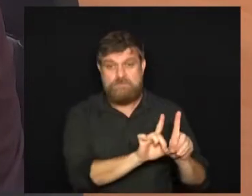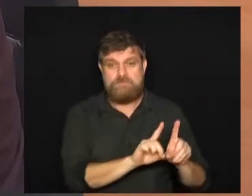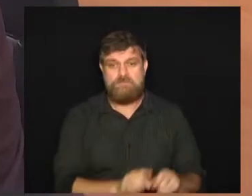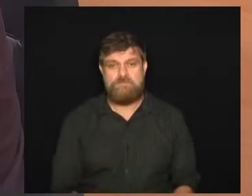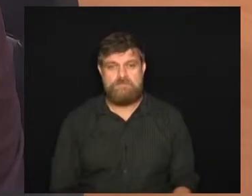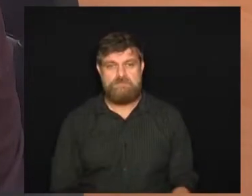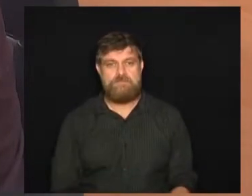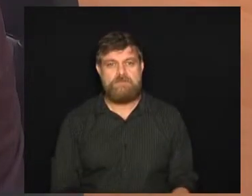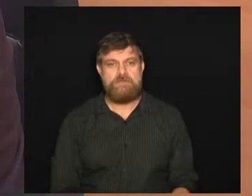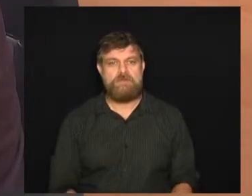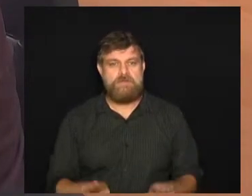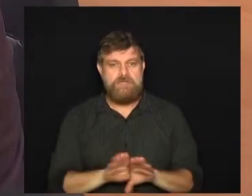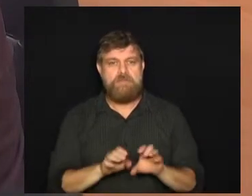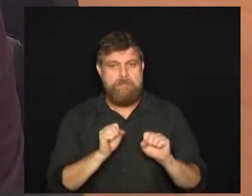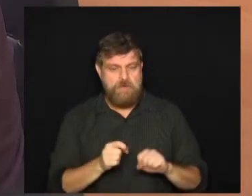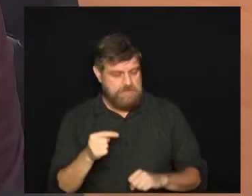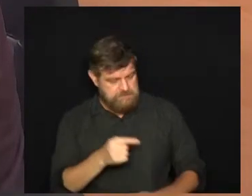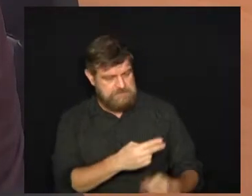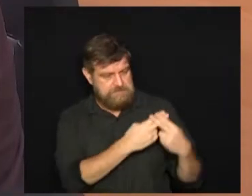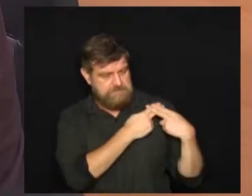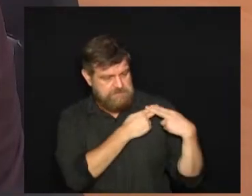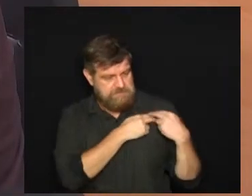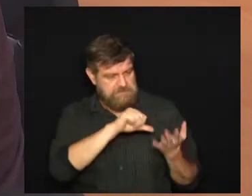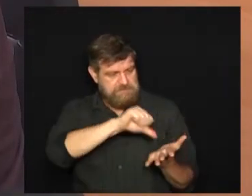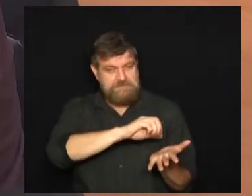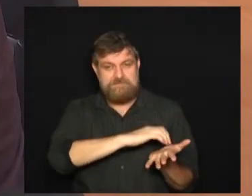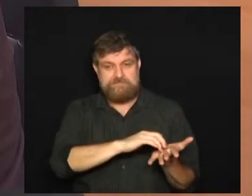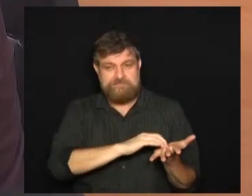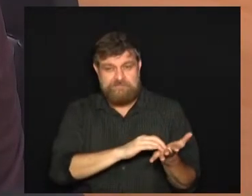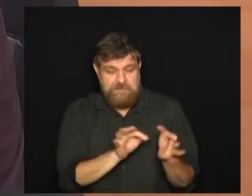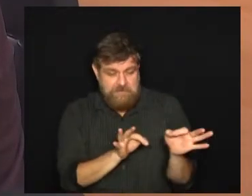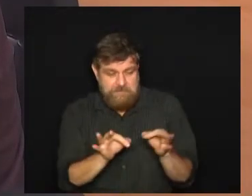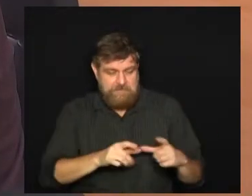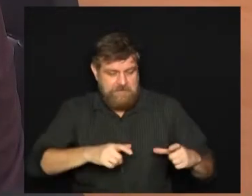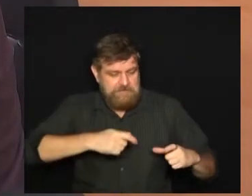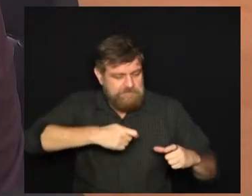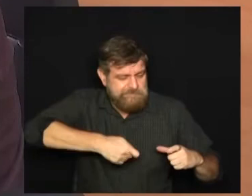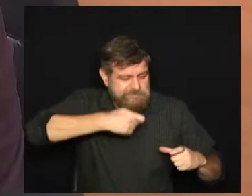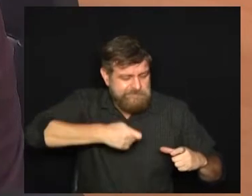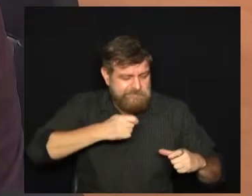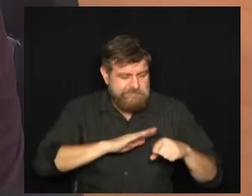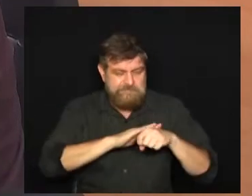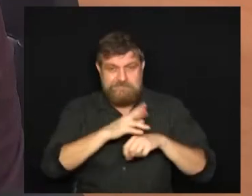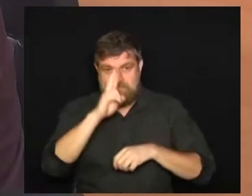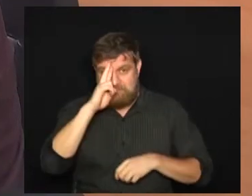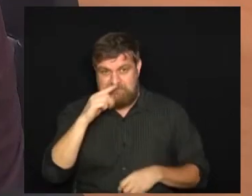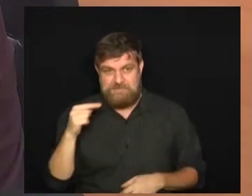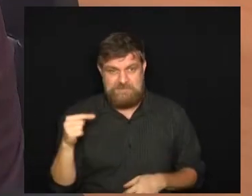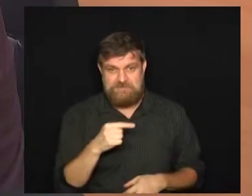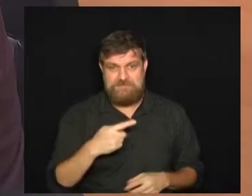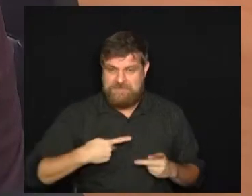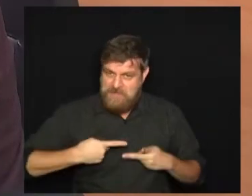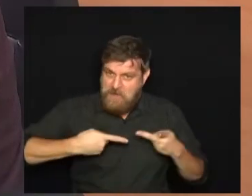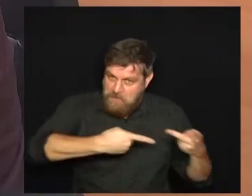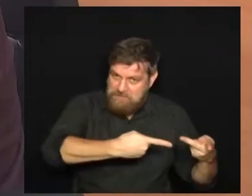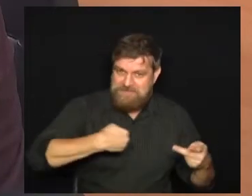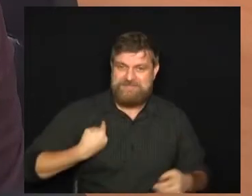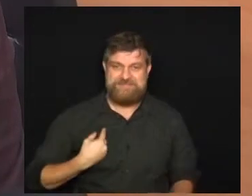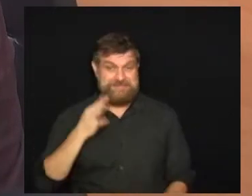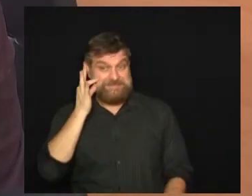aí você pode tomar também a frente do Braille, aqueles jantares que vocês fazem, vocês podem continuar à frente do conselho e convidar que a gente também